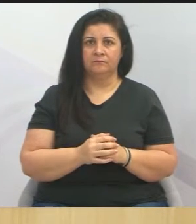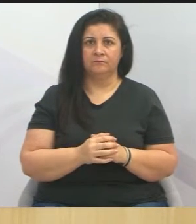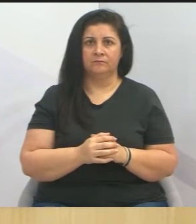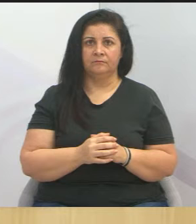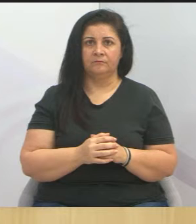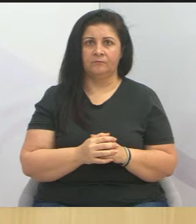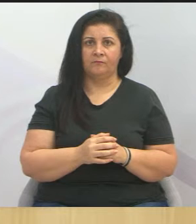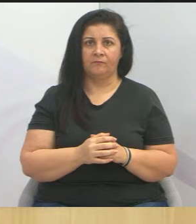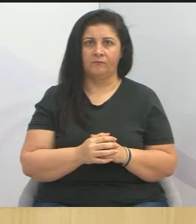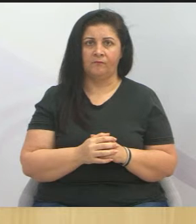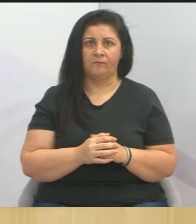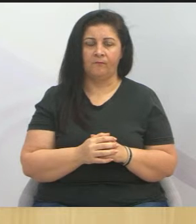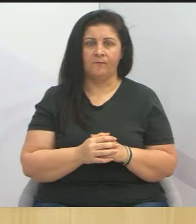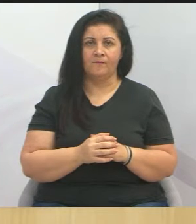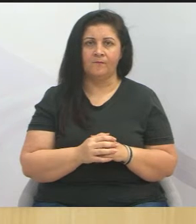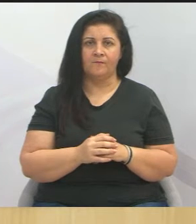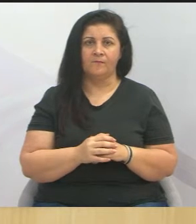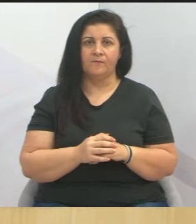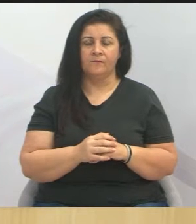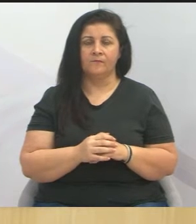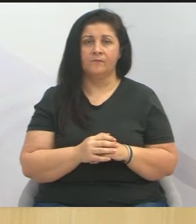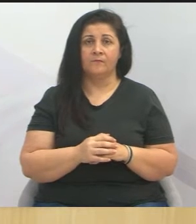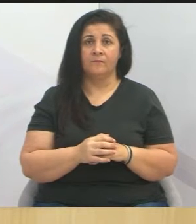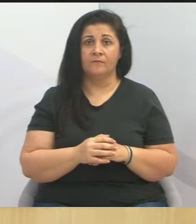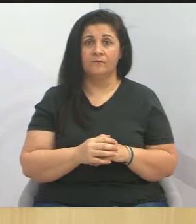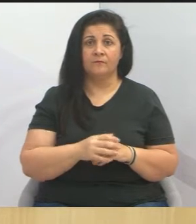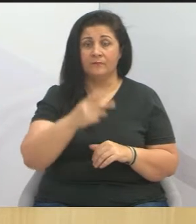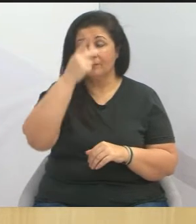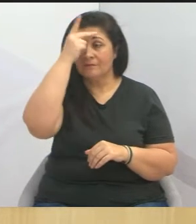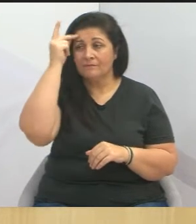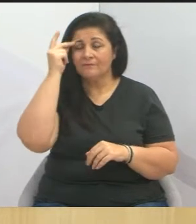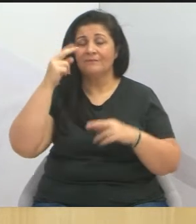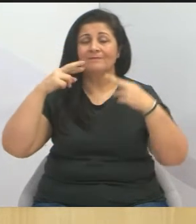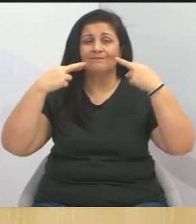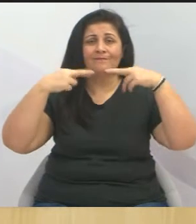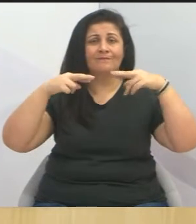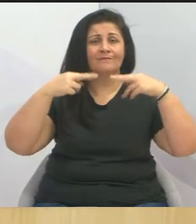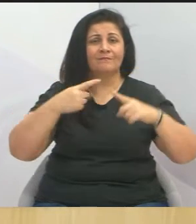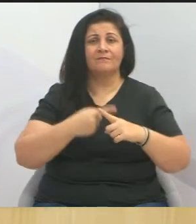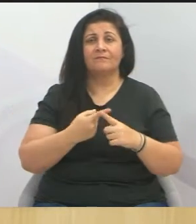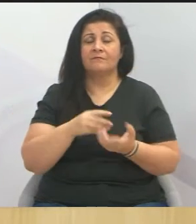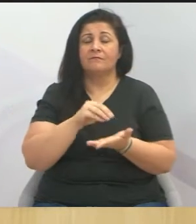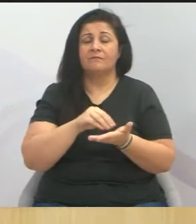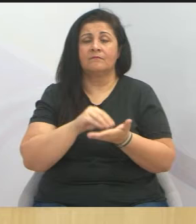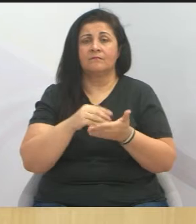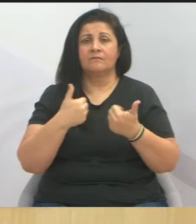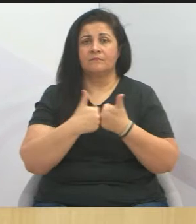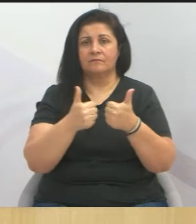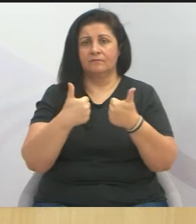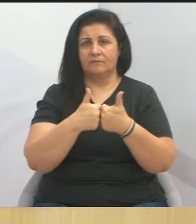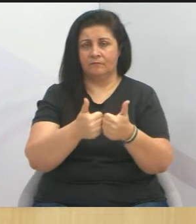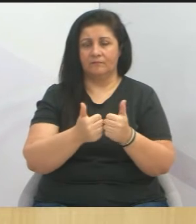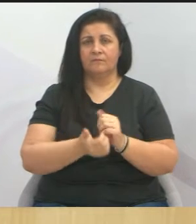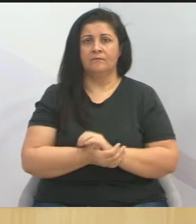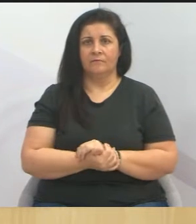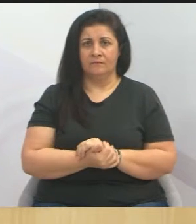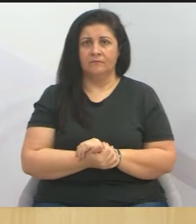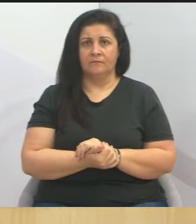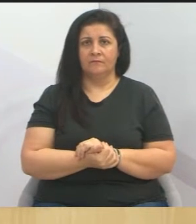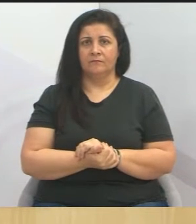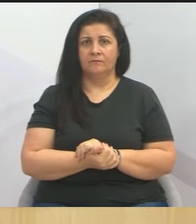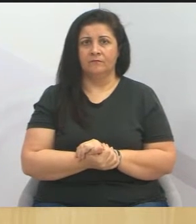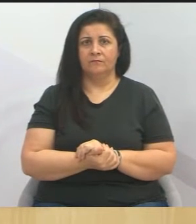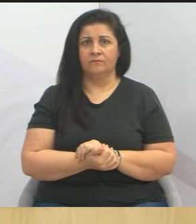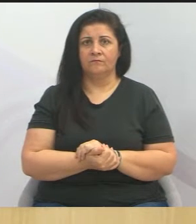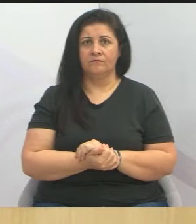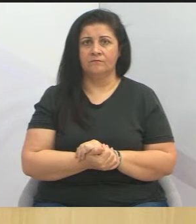a região do Campo Grande os moradores reclamam a falta de coletivos que atendam a população daquela